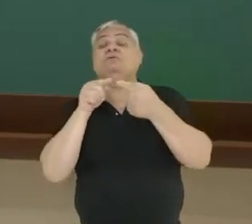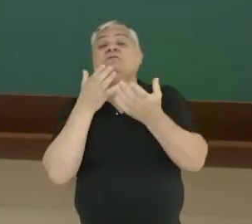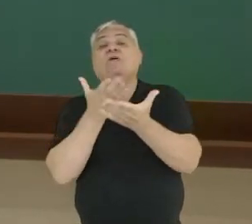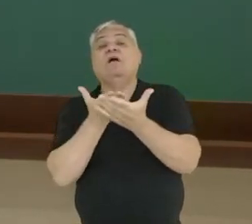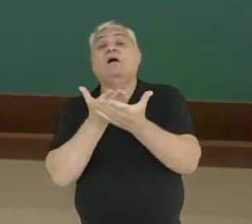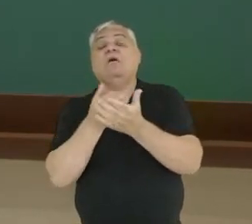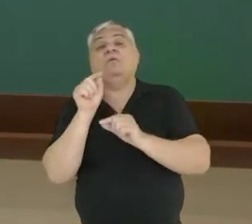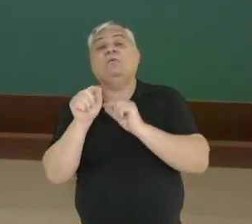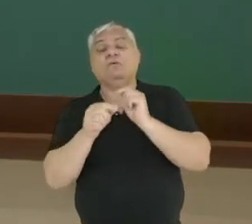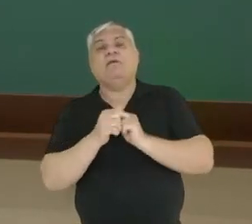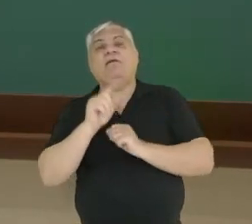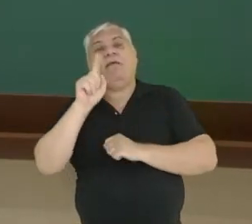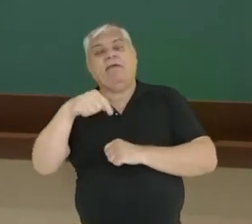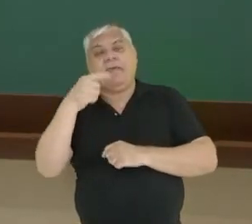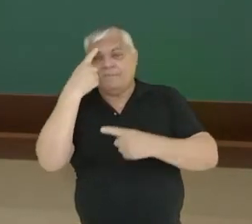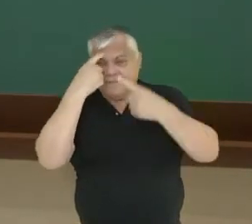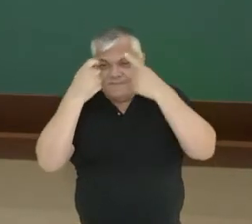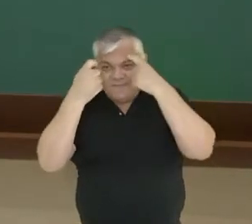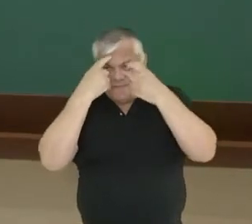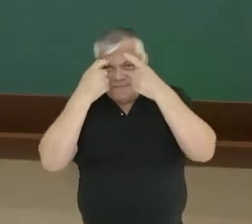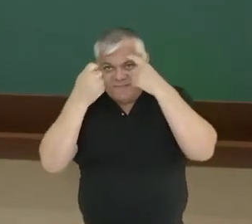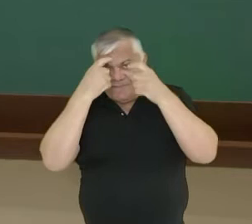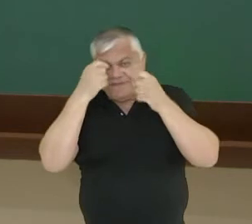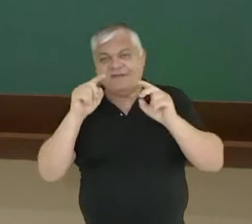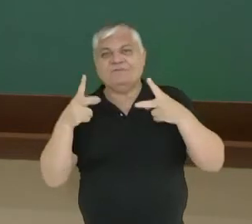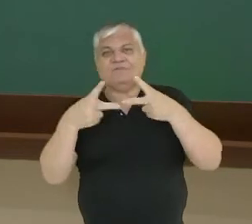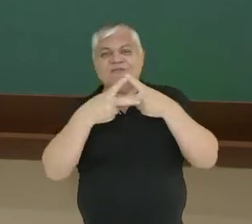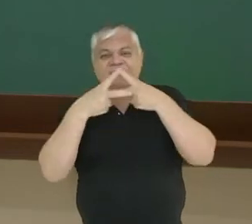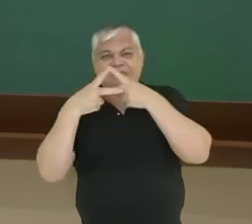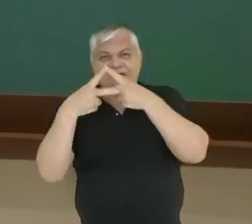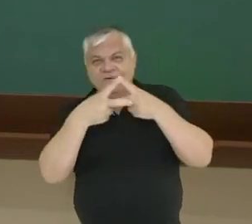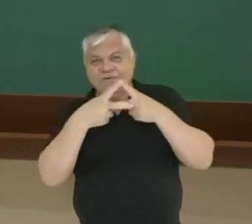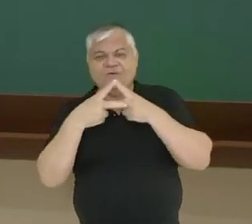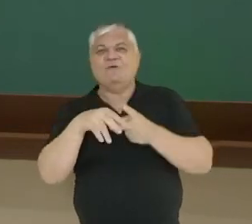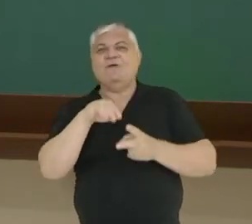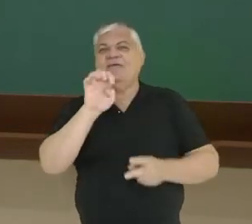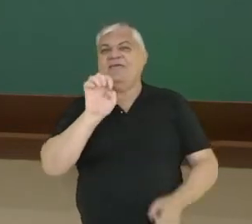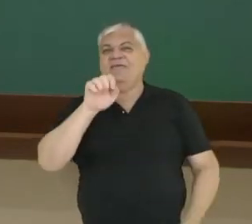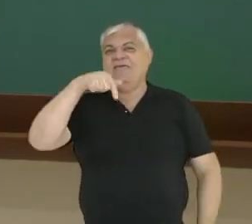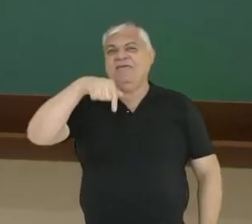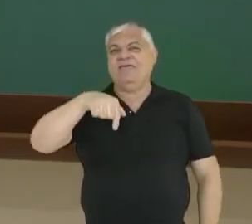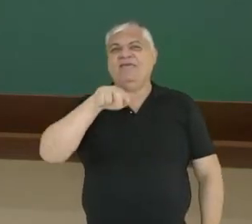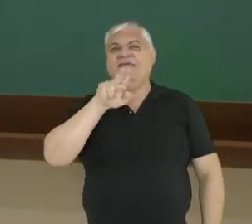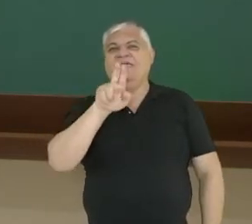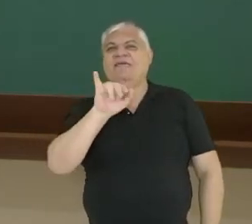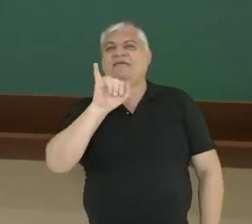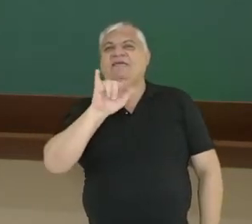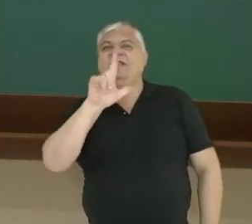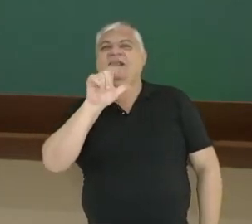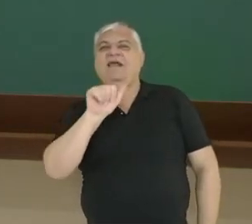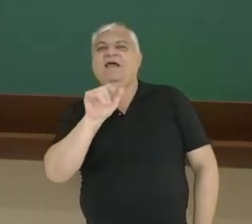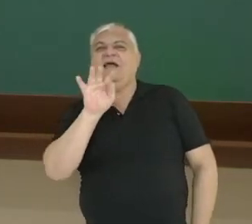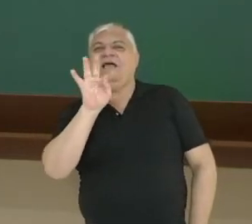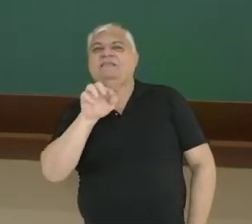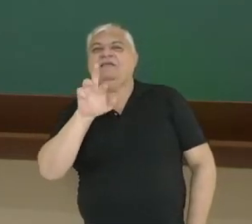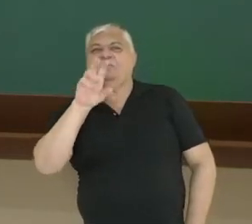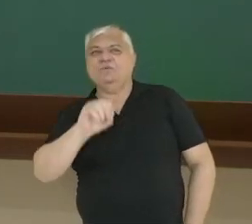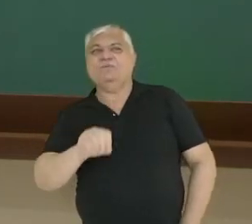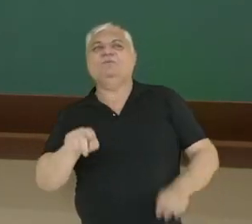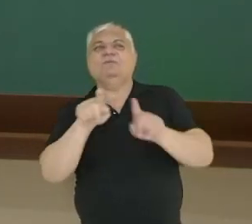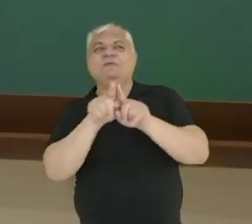hoje será construir um triângulo equilátero e um hexágono